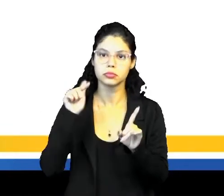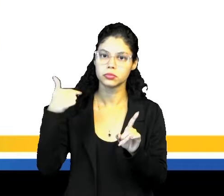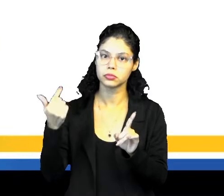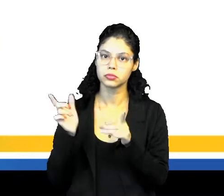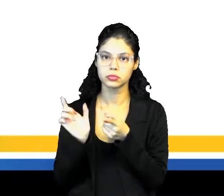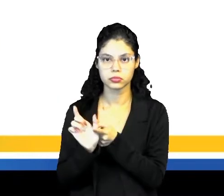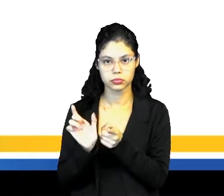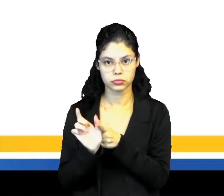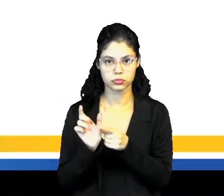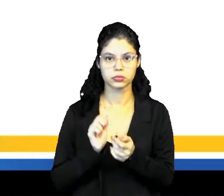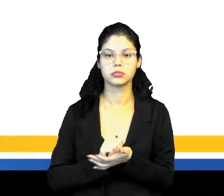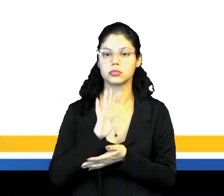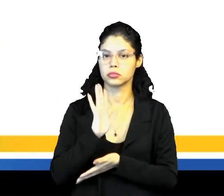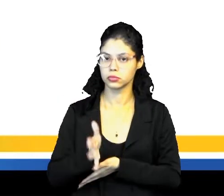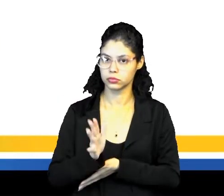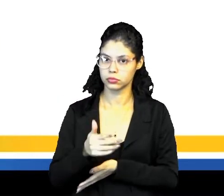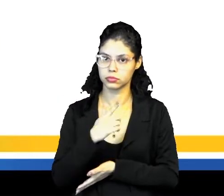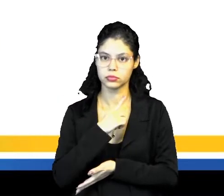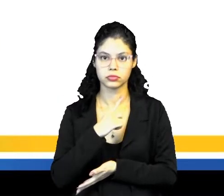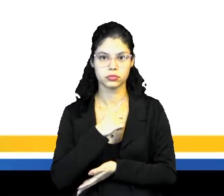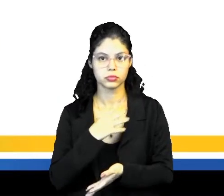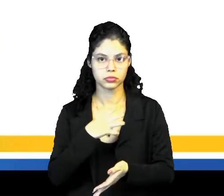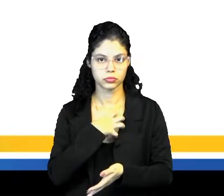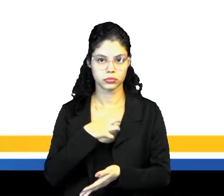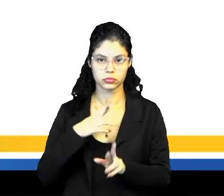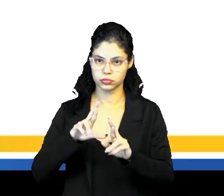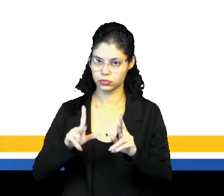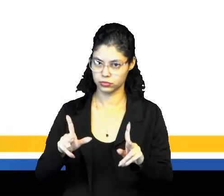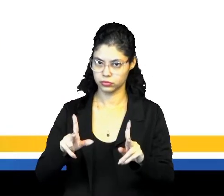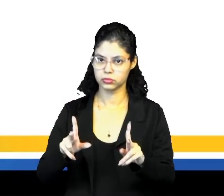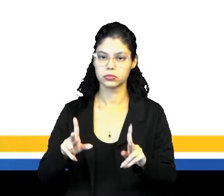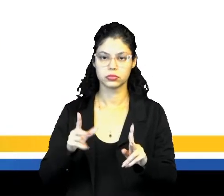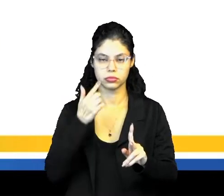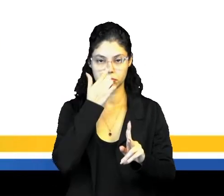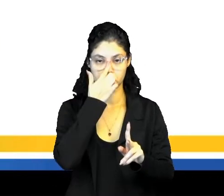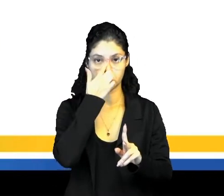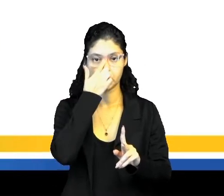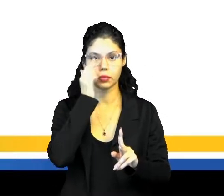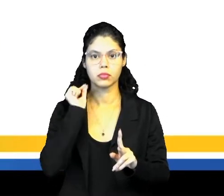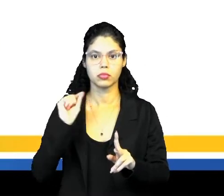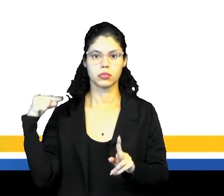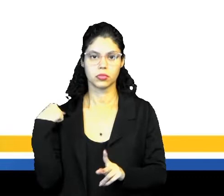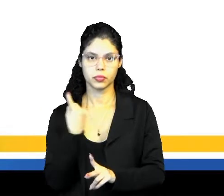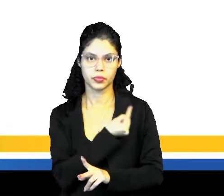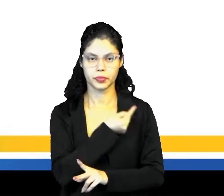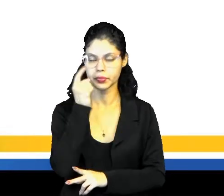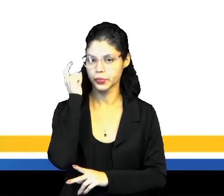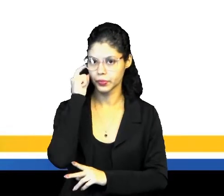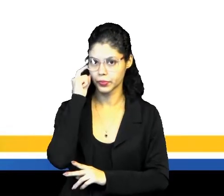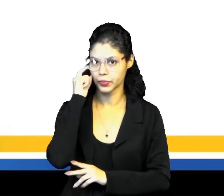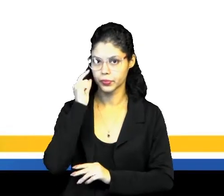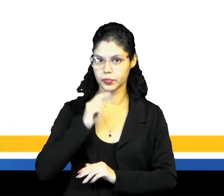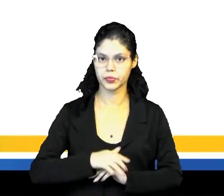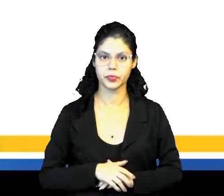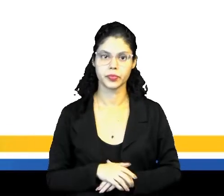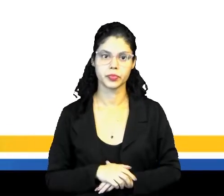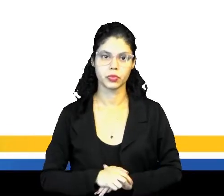outras palavras, eles já tiveram sentidos completamente diferentes do que a gente pensa, né?